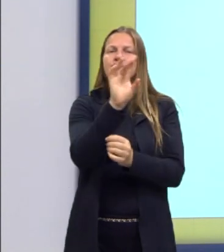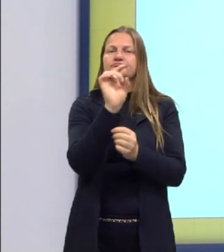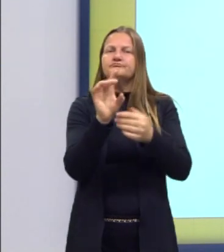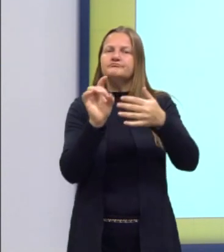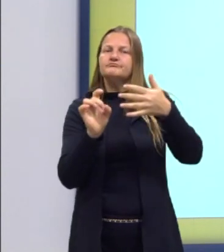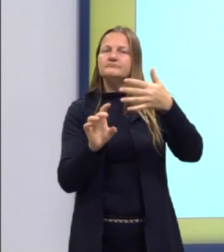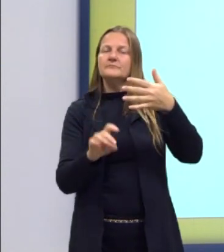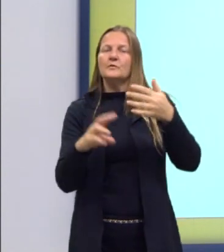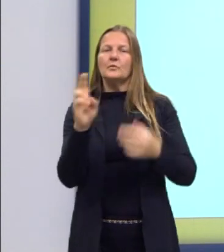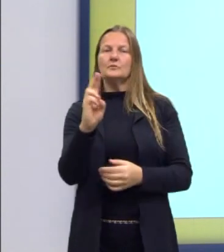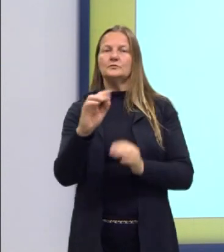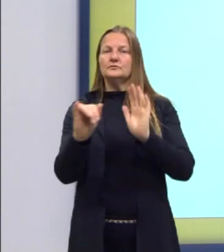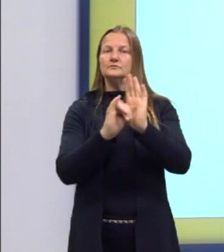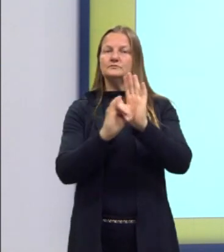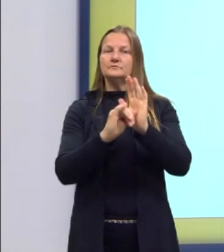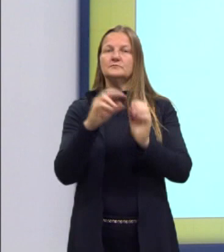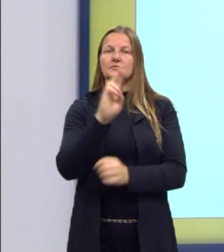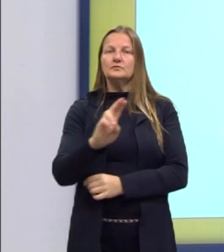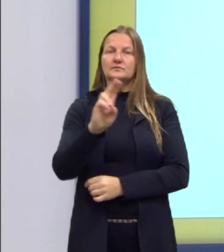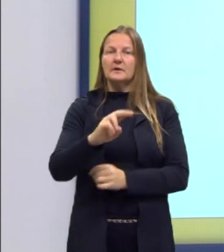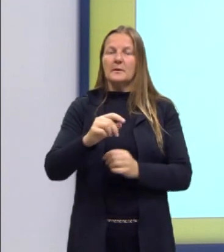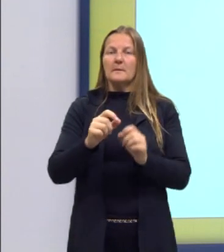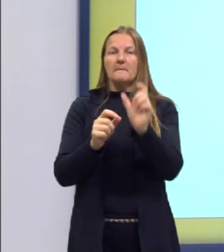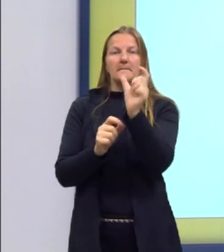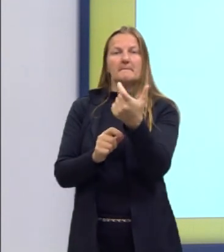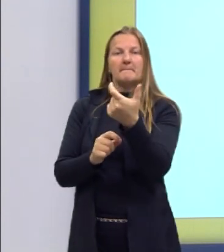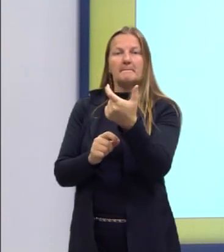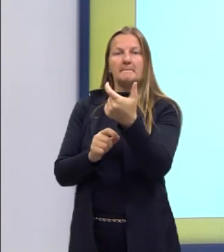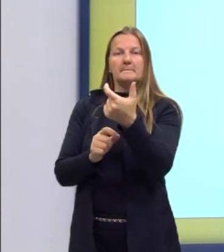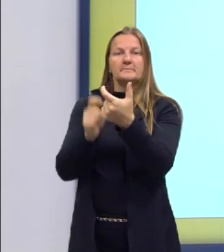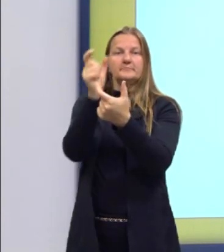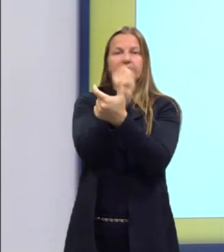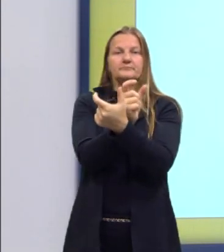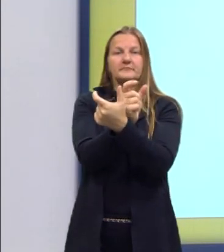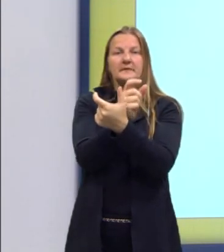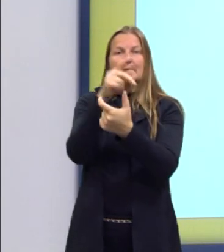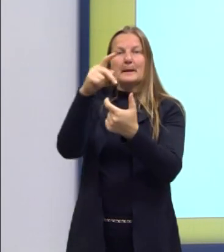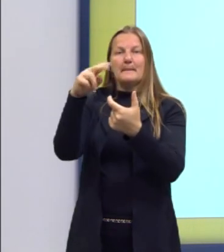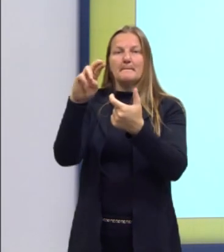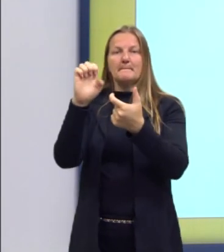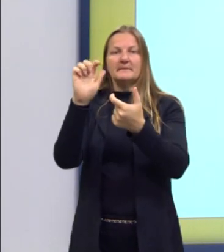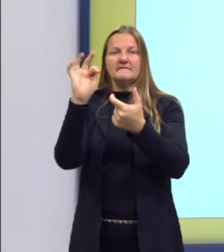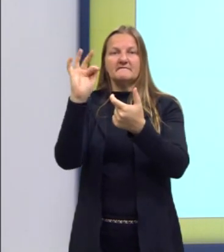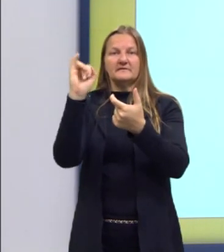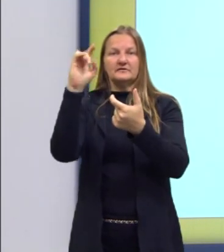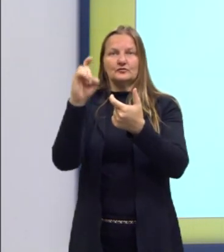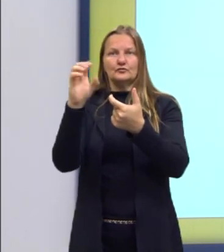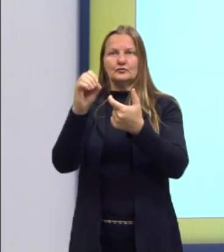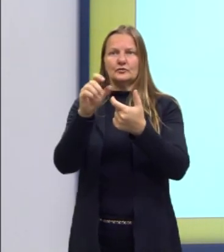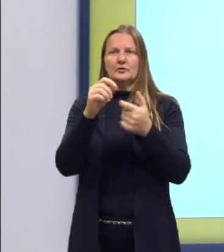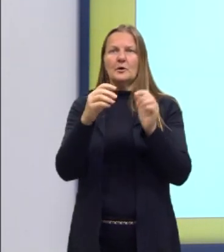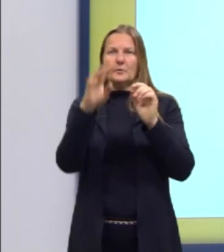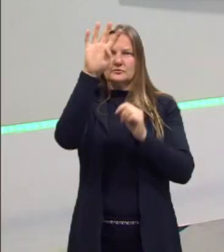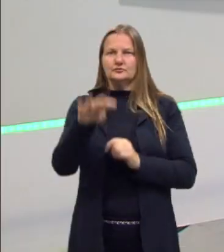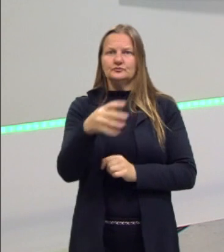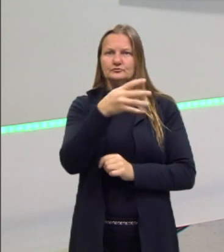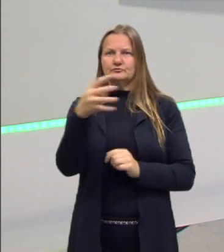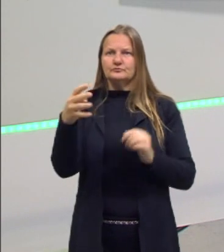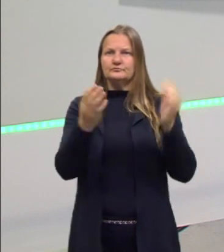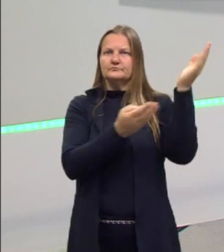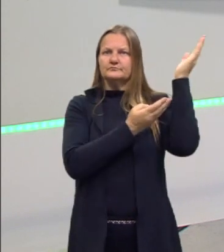nome aos compostos orgânicos a gente precisa utilizar um prefixo e esse prefixo a gente pode focar aqui na tabela por